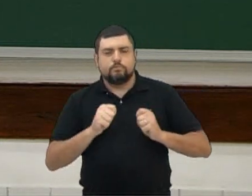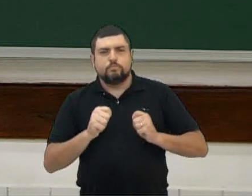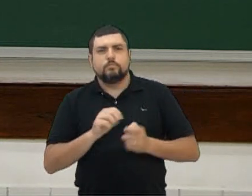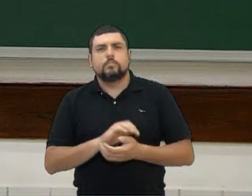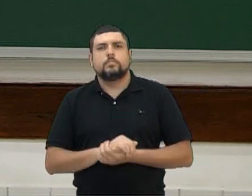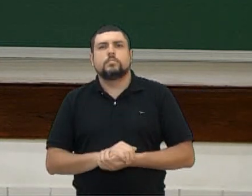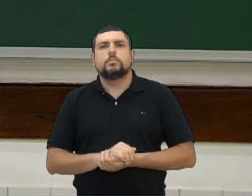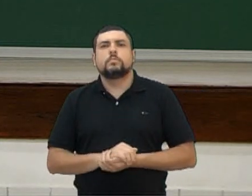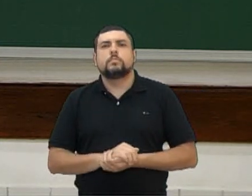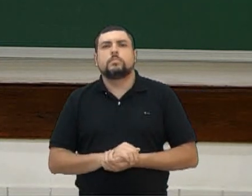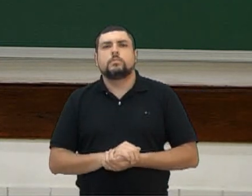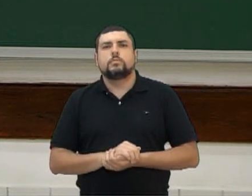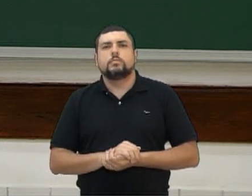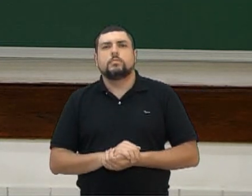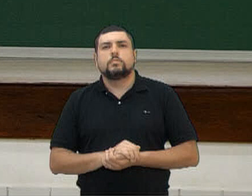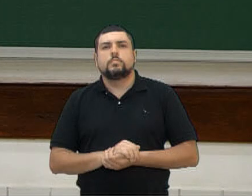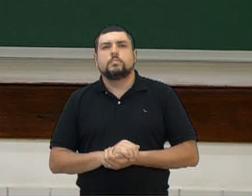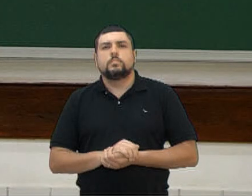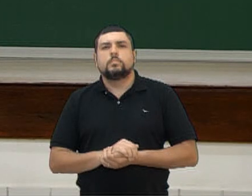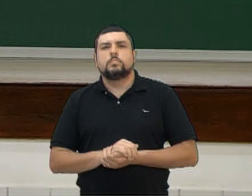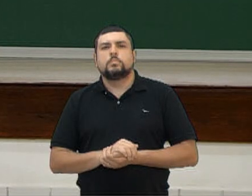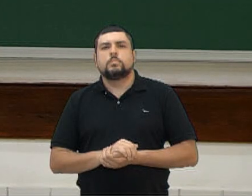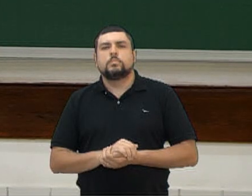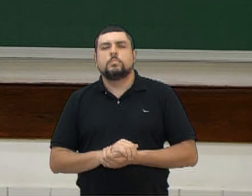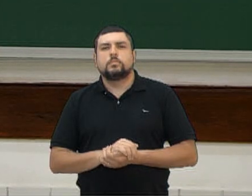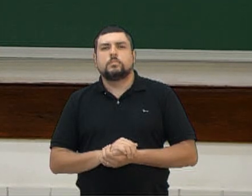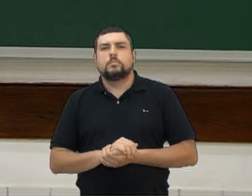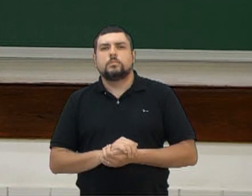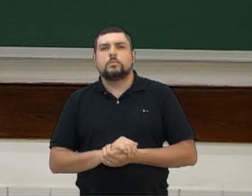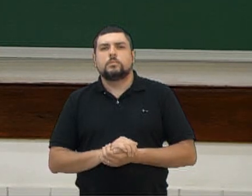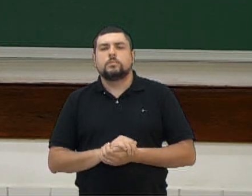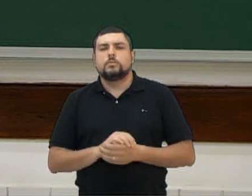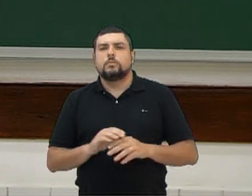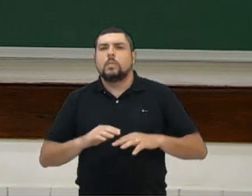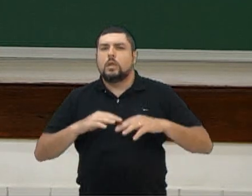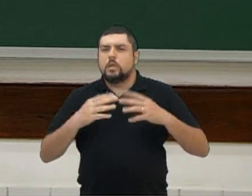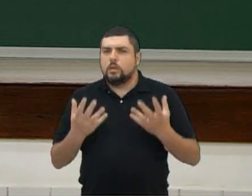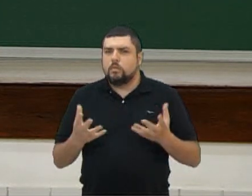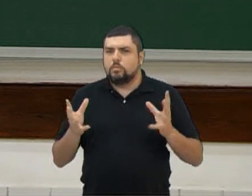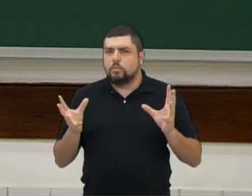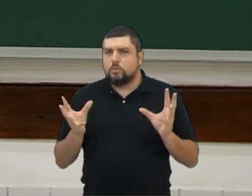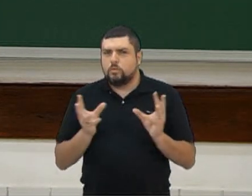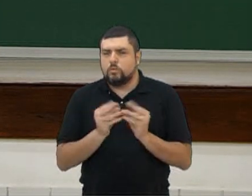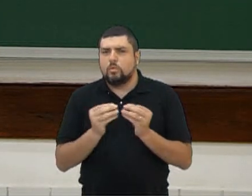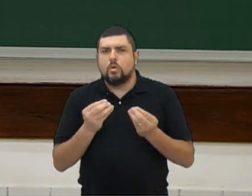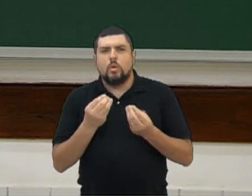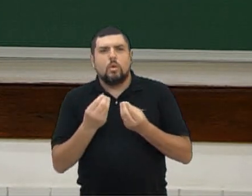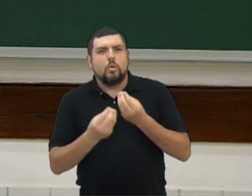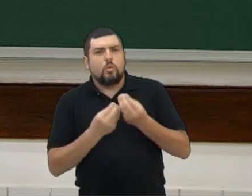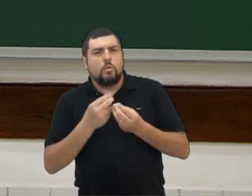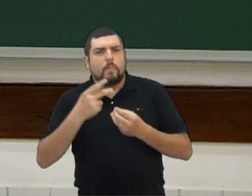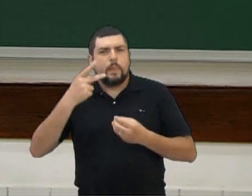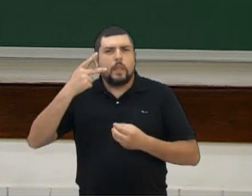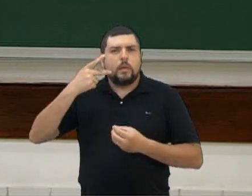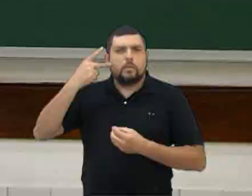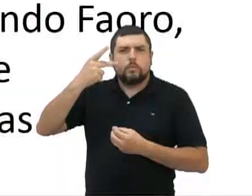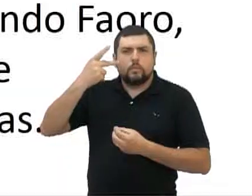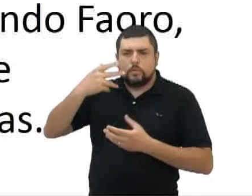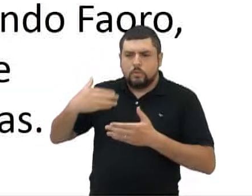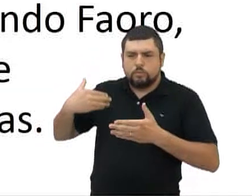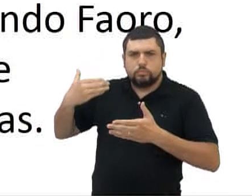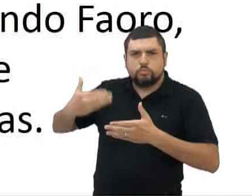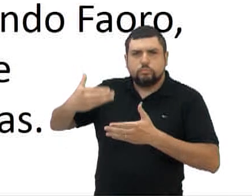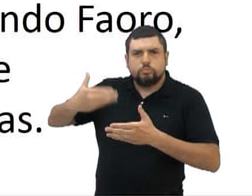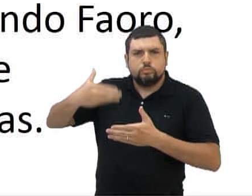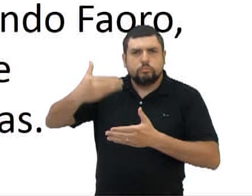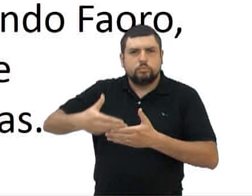Então, em linhas gerais, a gente pode fazer um fechamento para tentar entender como é que a política brasileira se processa. Então,